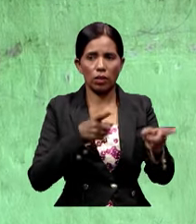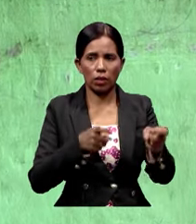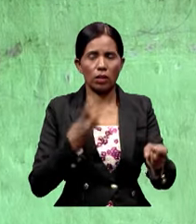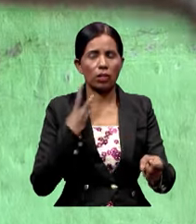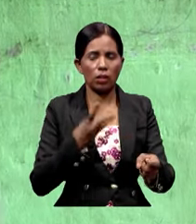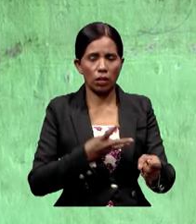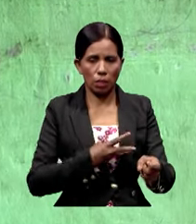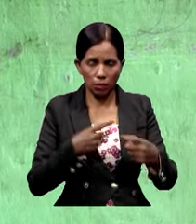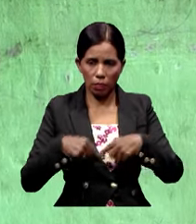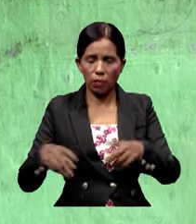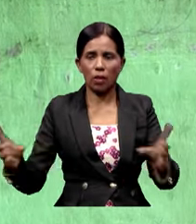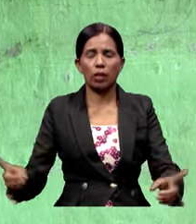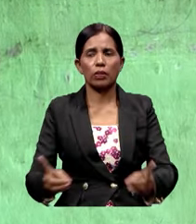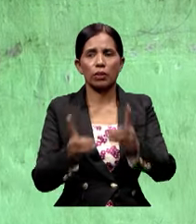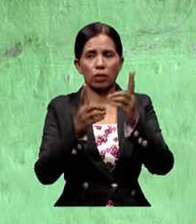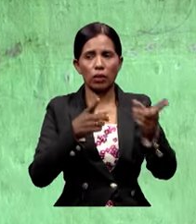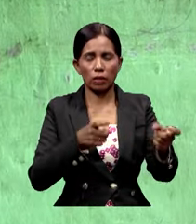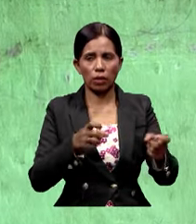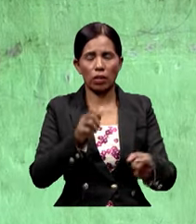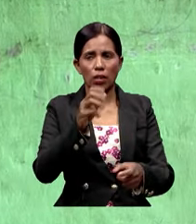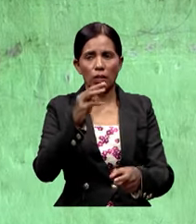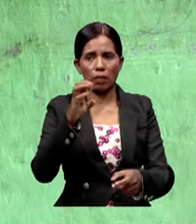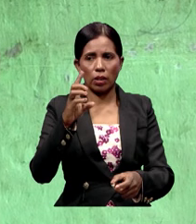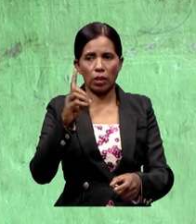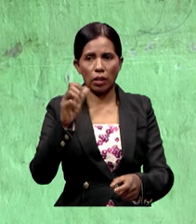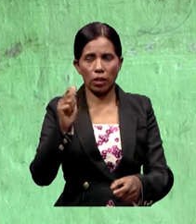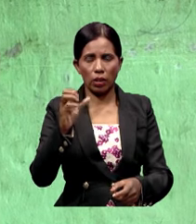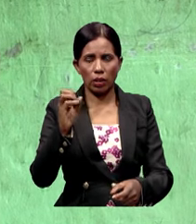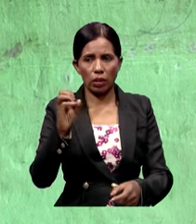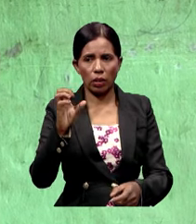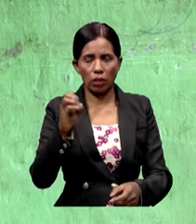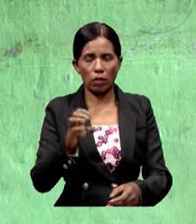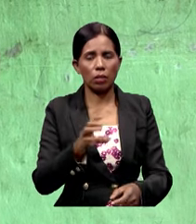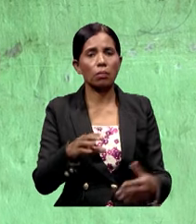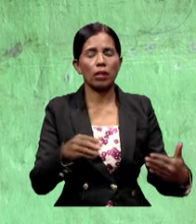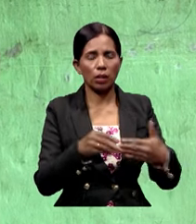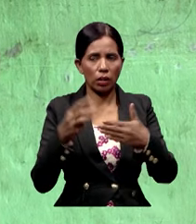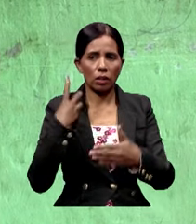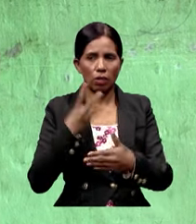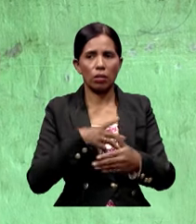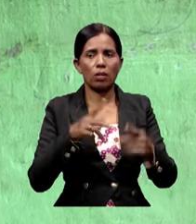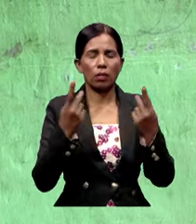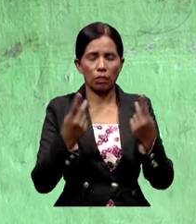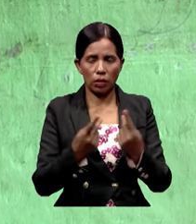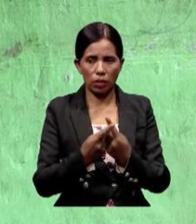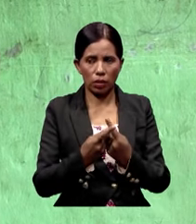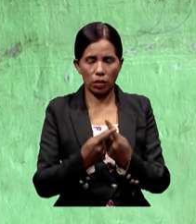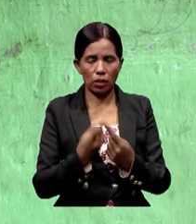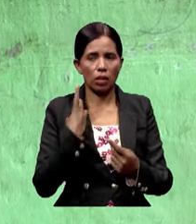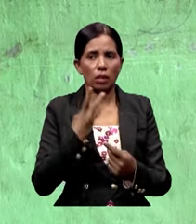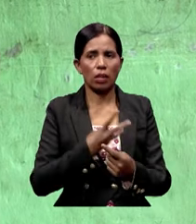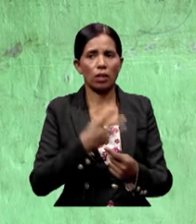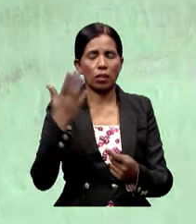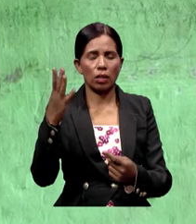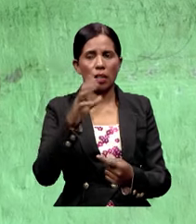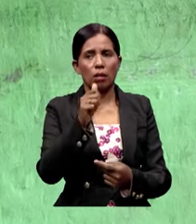ser embala, comandante Amadeu, de mal contame, companhia, comandante Branco e a